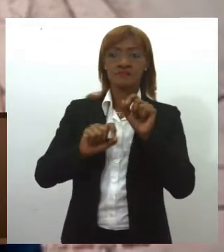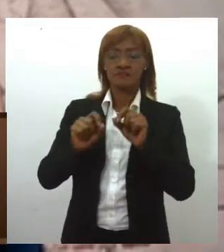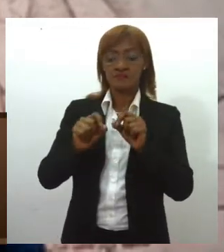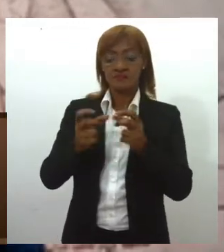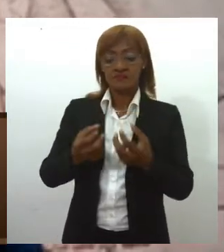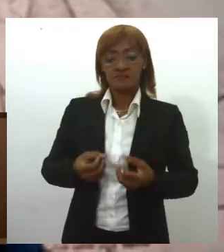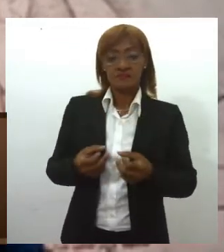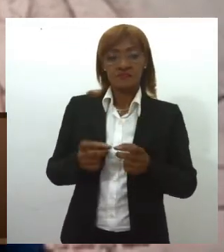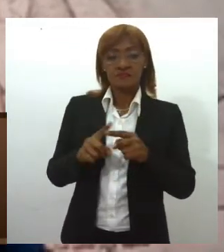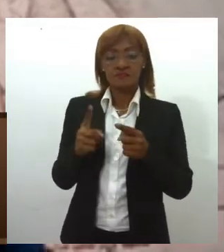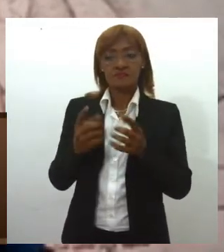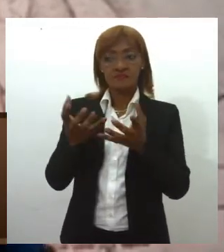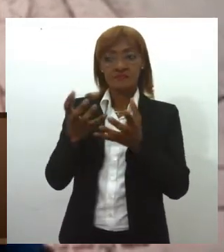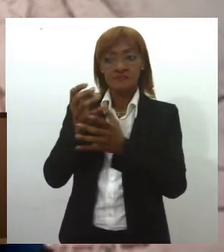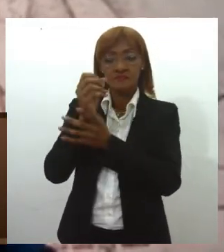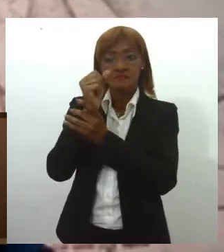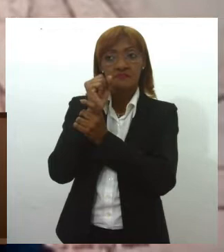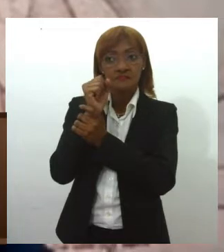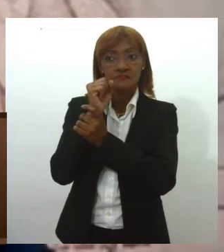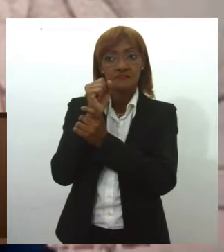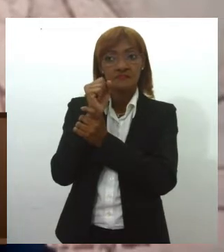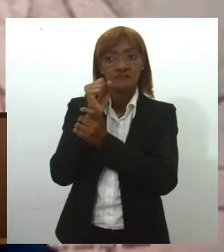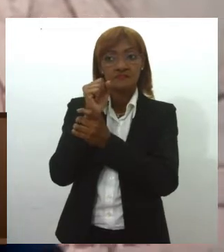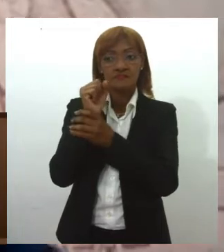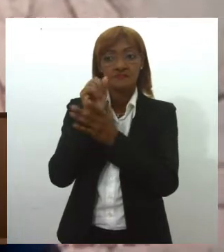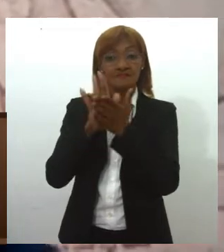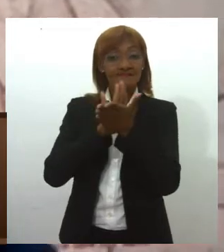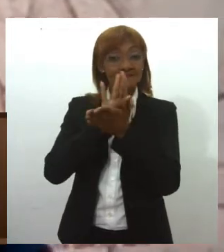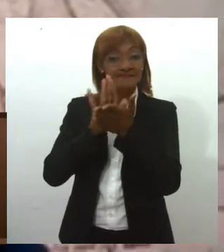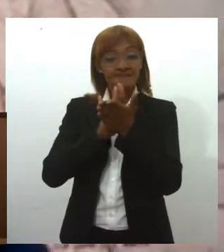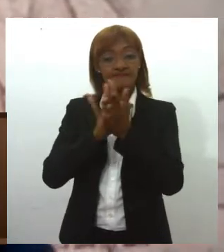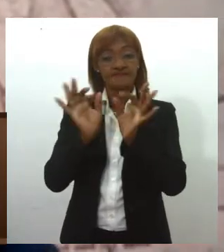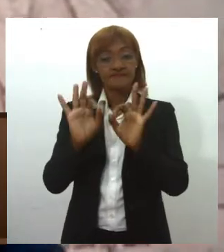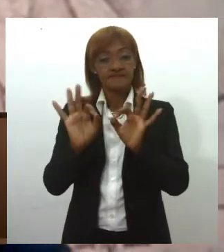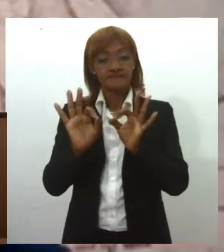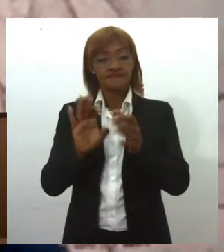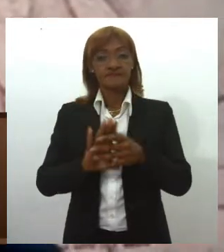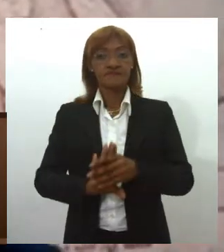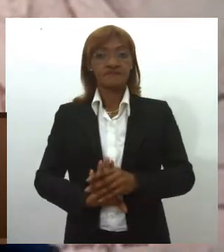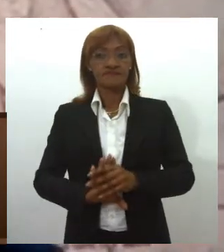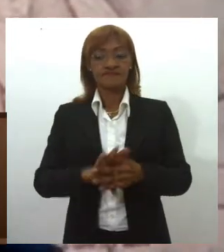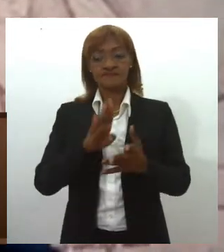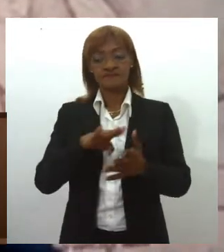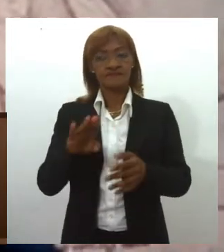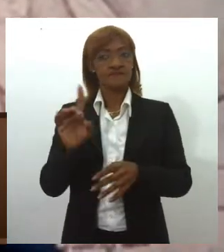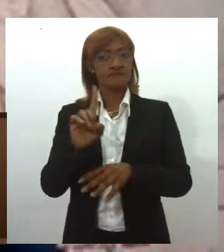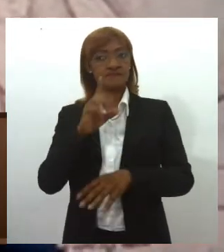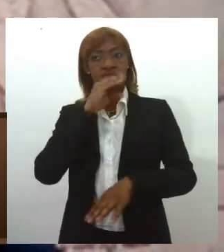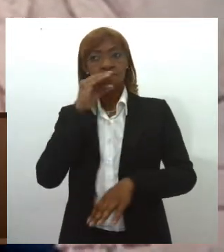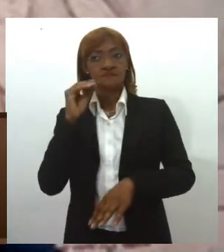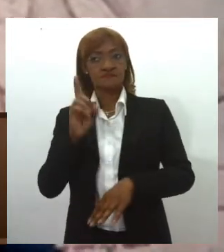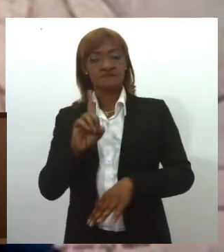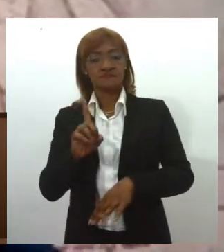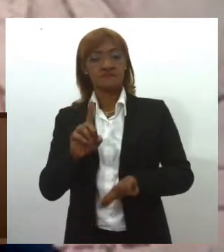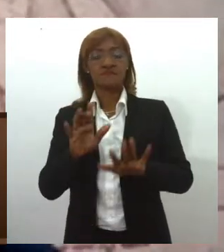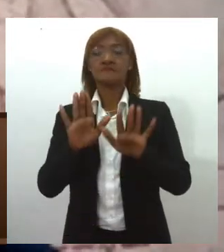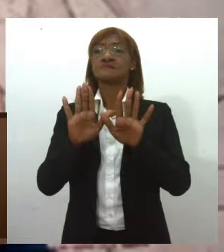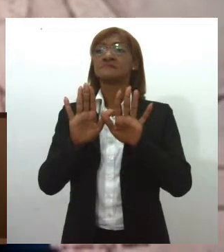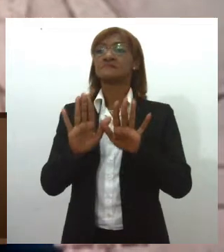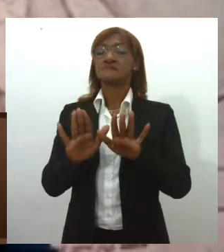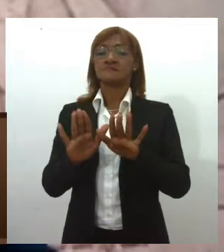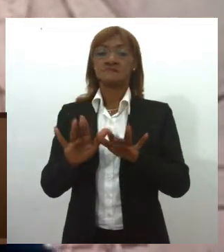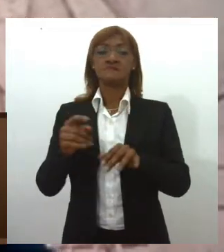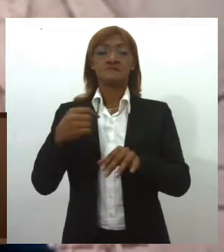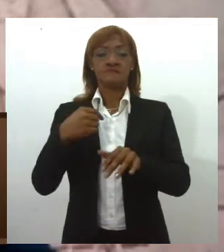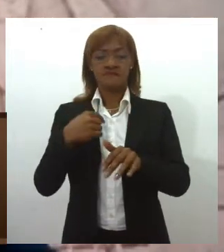quer ter certeza que ele não tem. Ainda bem, isso não é o caso das crianças, dos adolescentes, mas eu sou